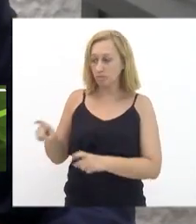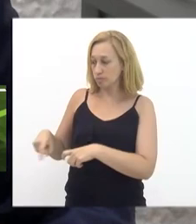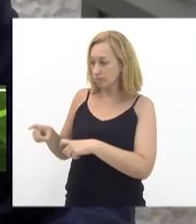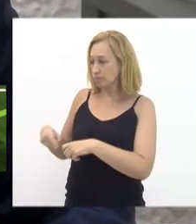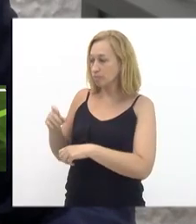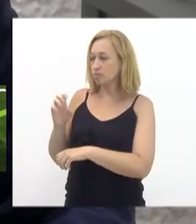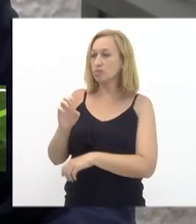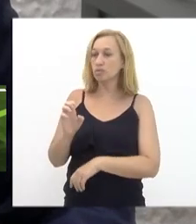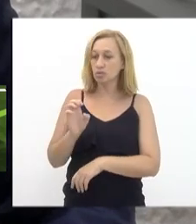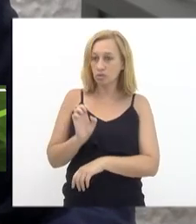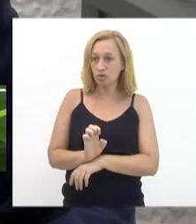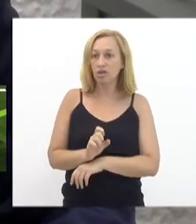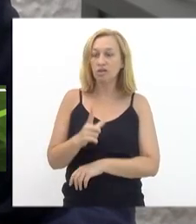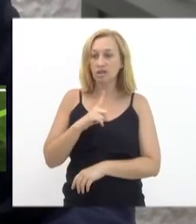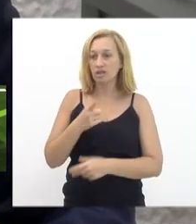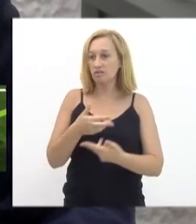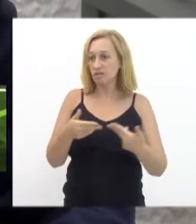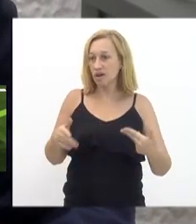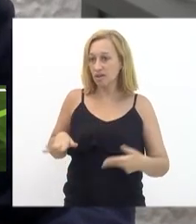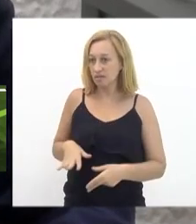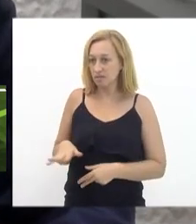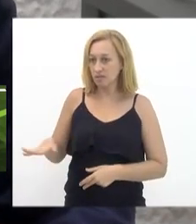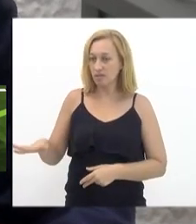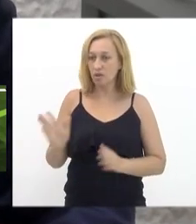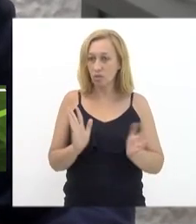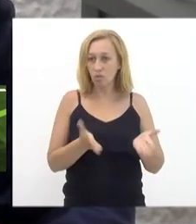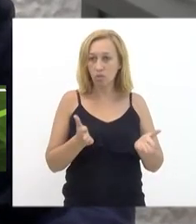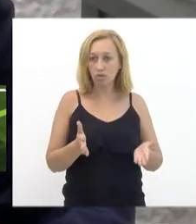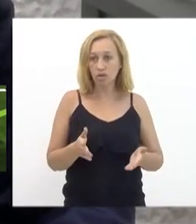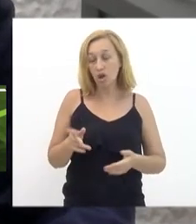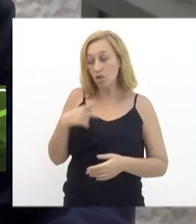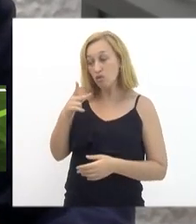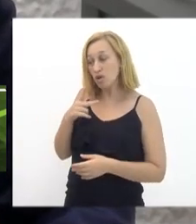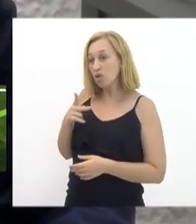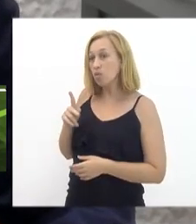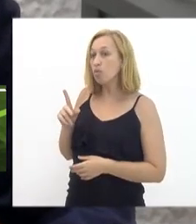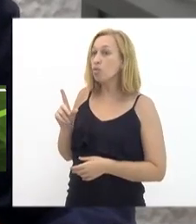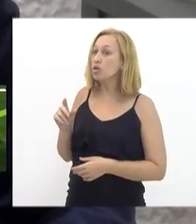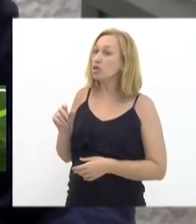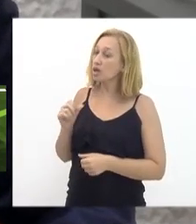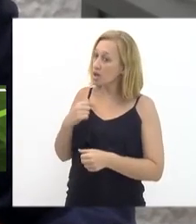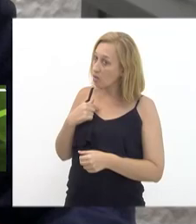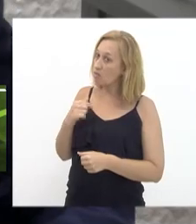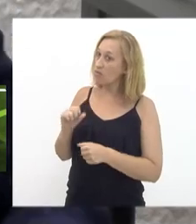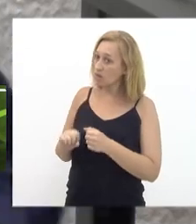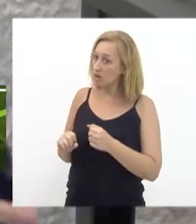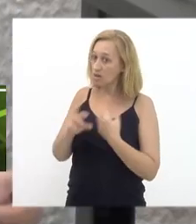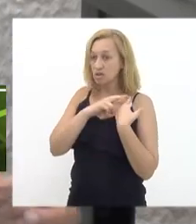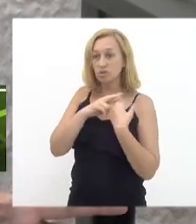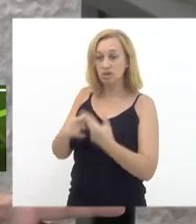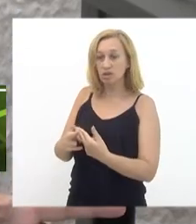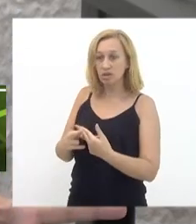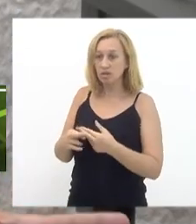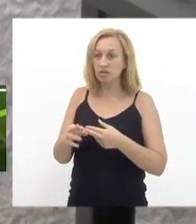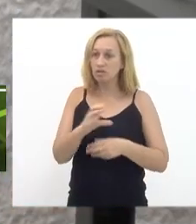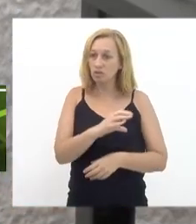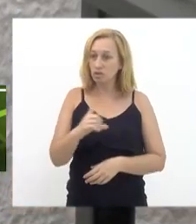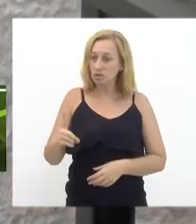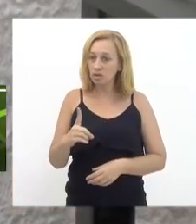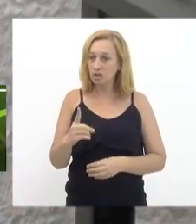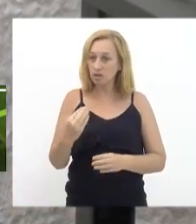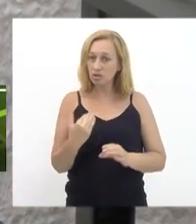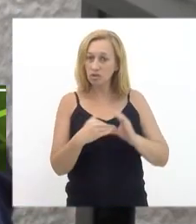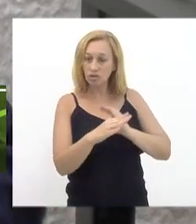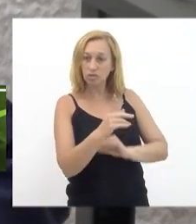tem muitas favelas hoje bom então eu sei o que que eu faço responsabilidade Nossa de coordenação jogamos para